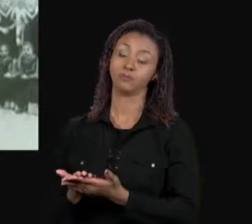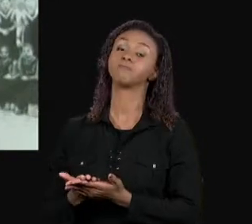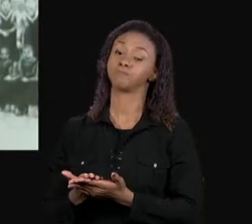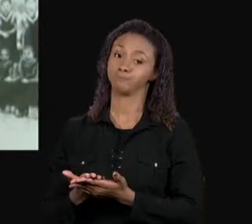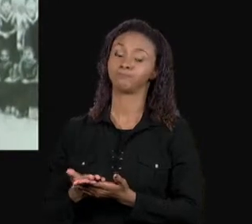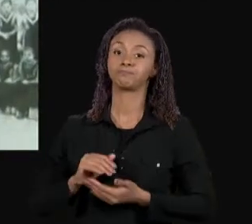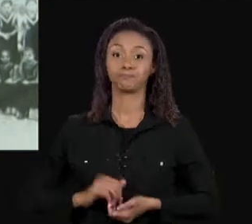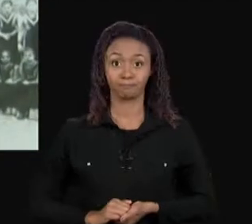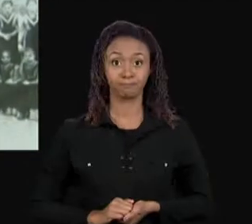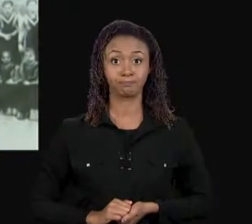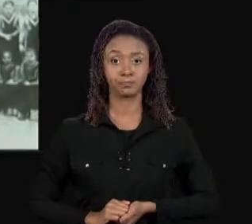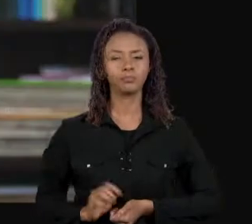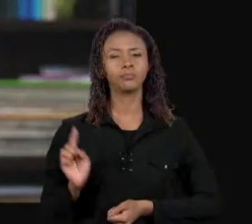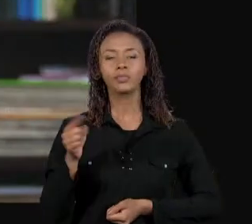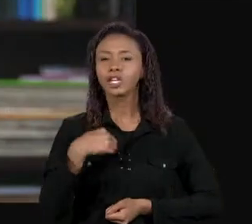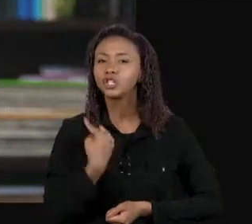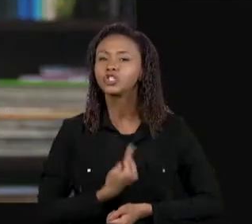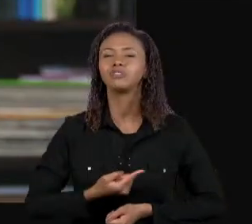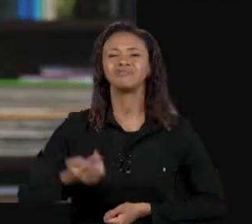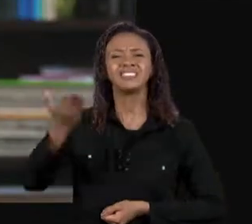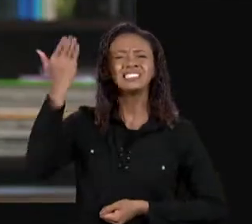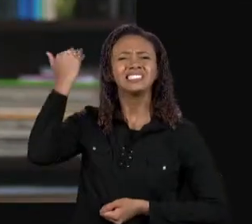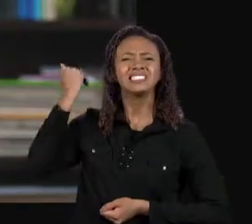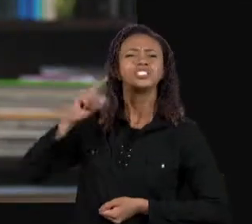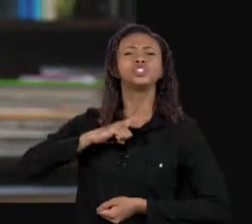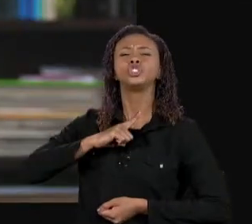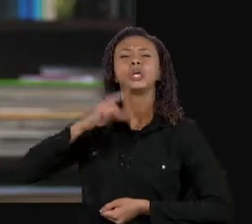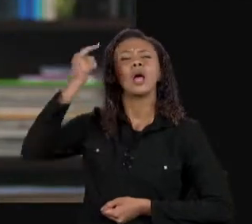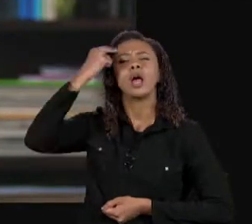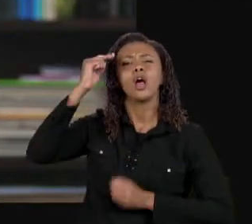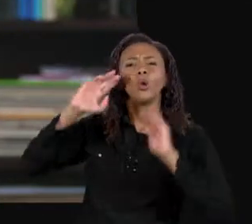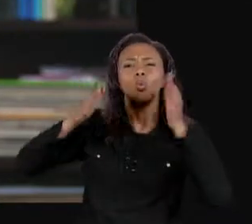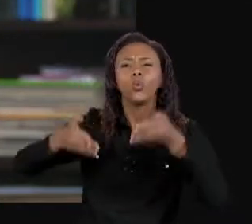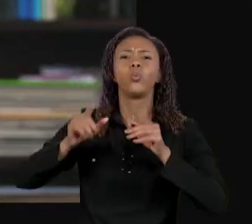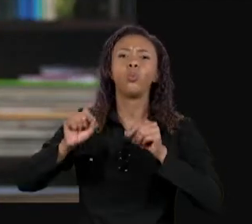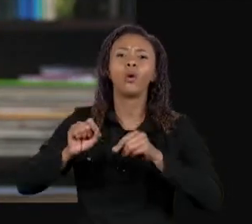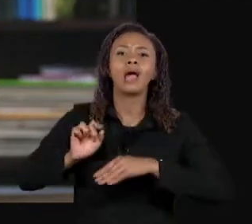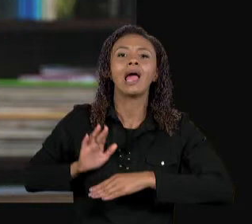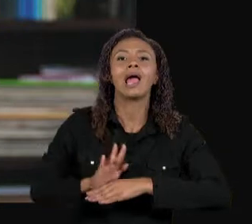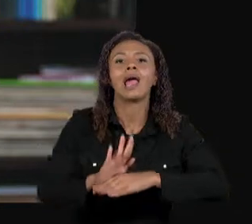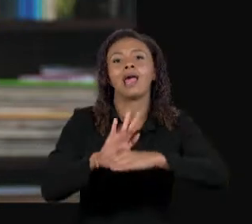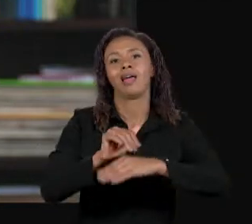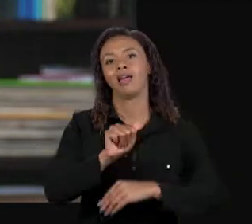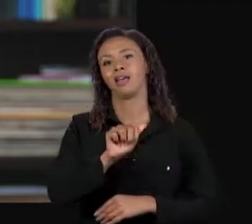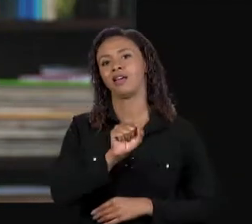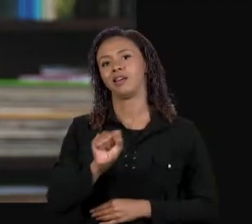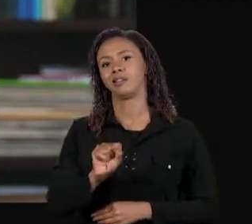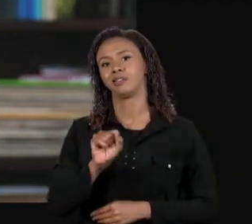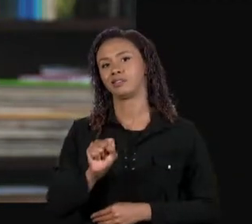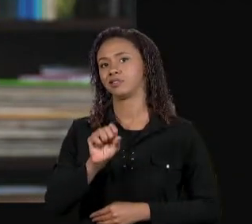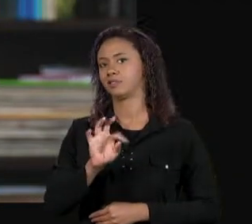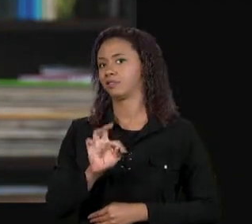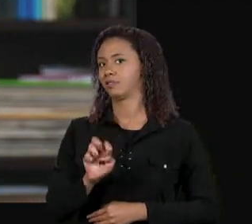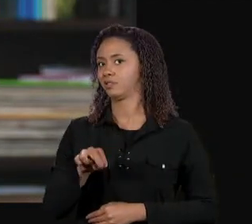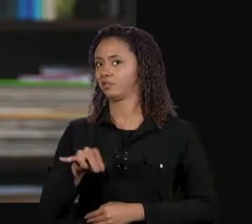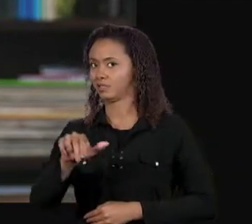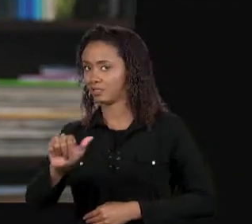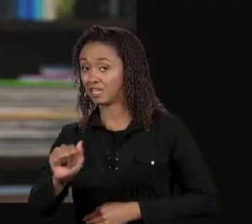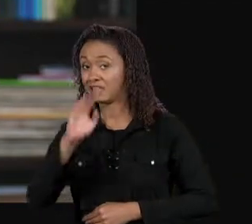né, vinculada à assistência, principalmente aí para as crianças das camadas populares,